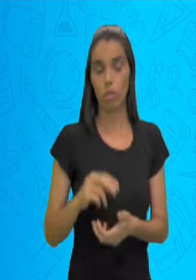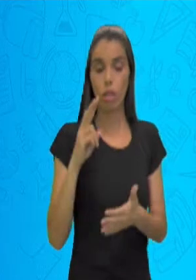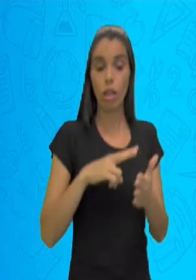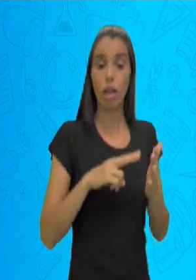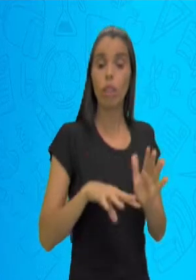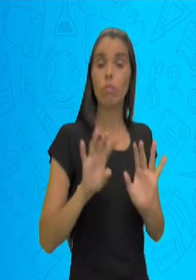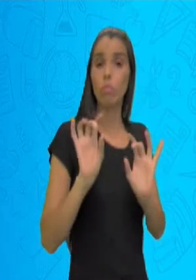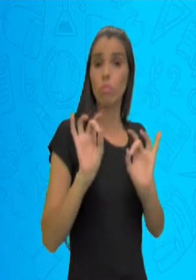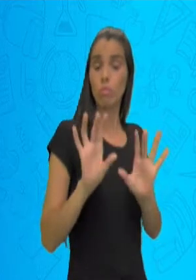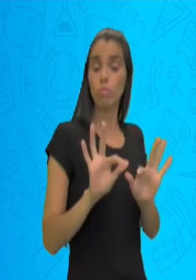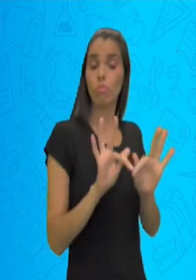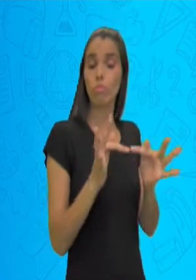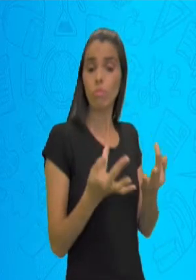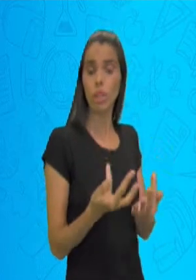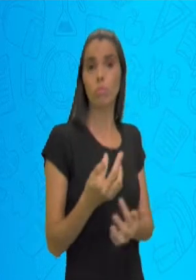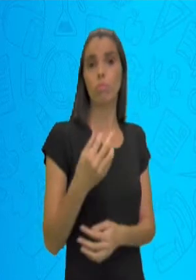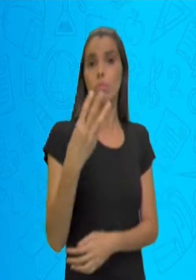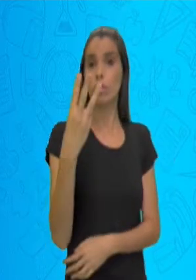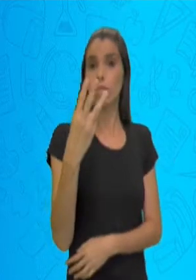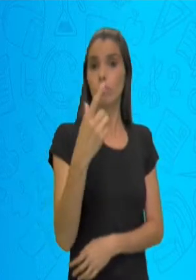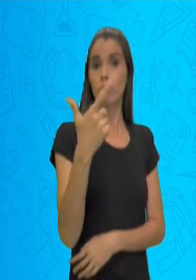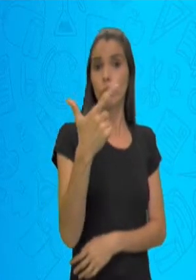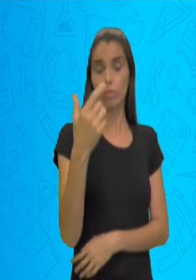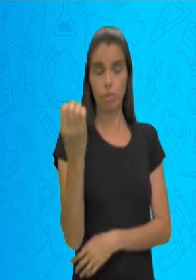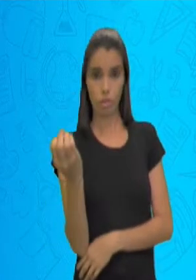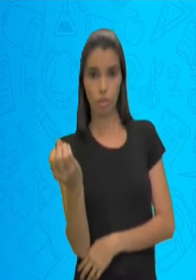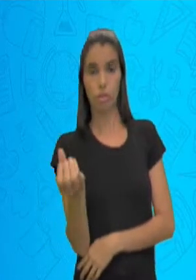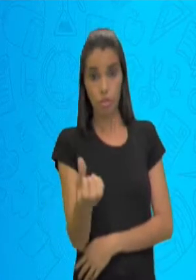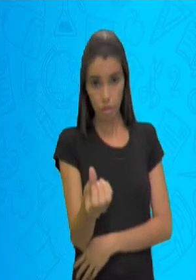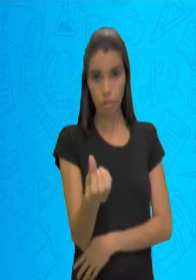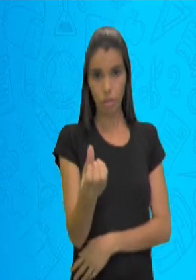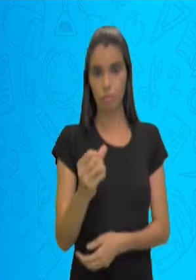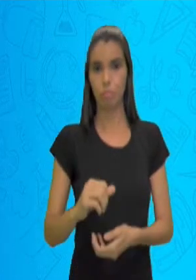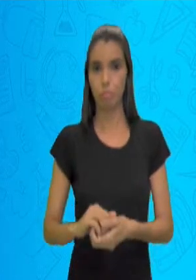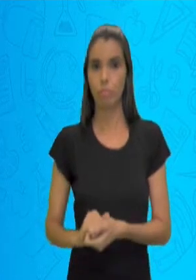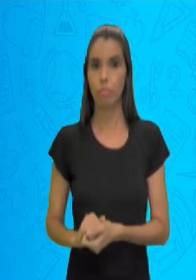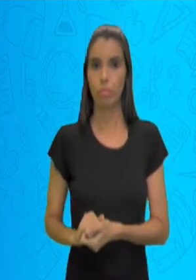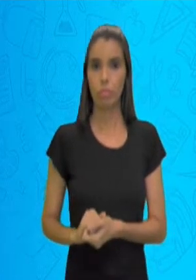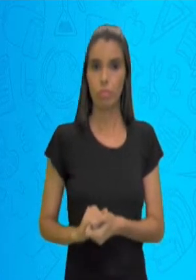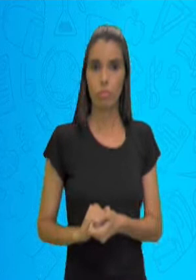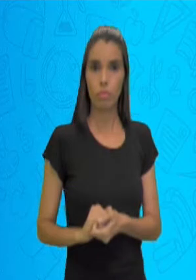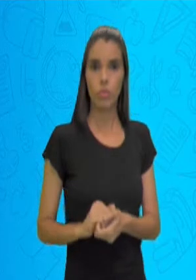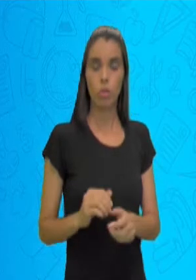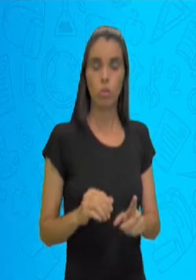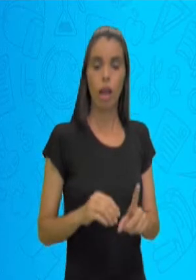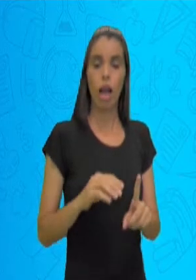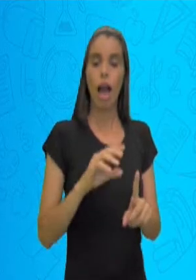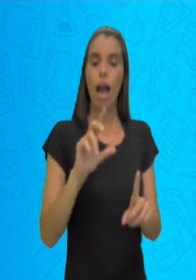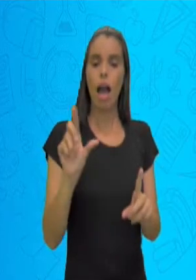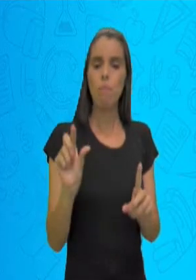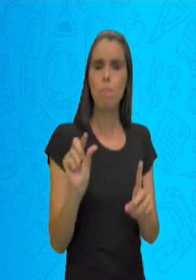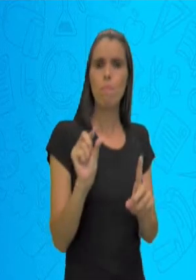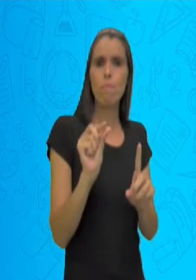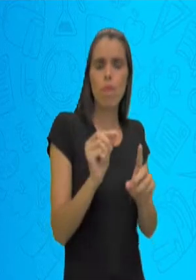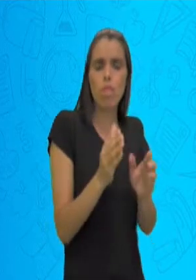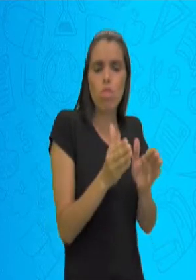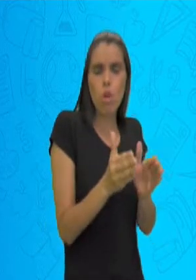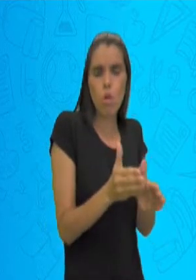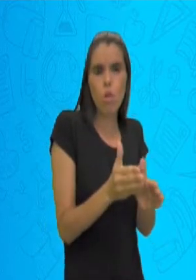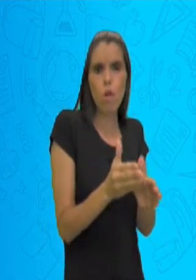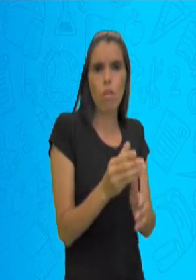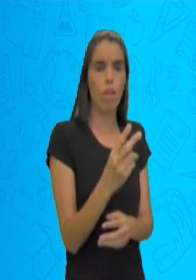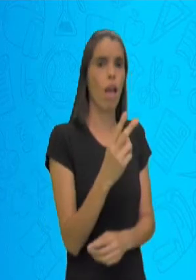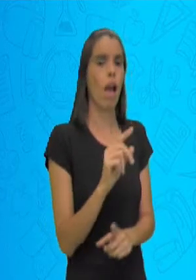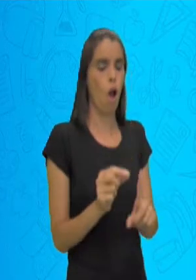326, a quantidade total desse número em unidade, que é a menor ordem. Agora, a